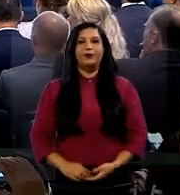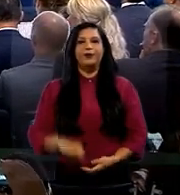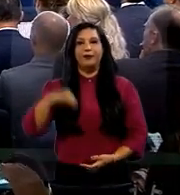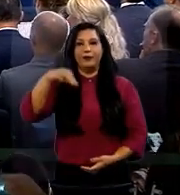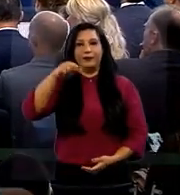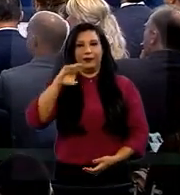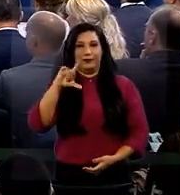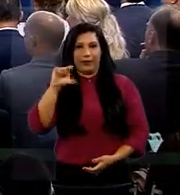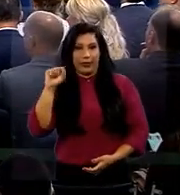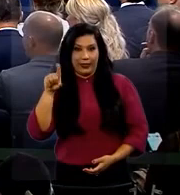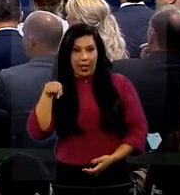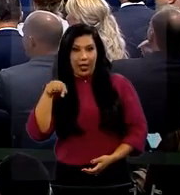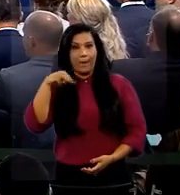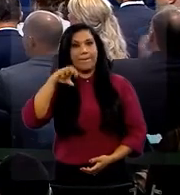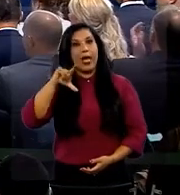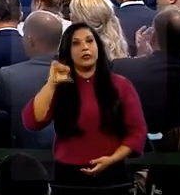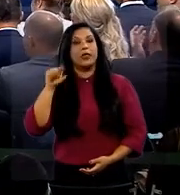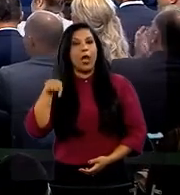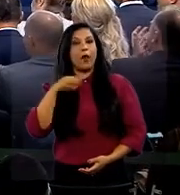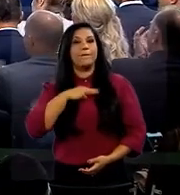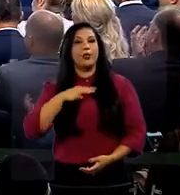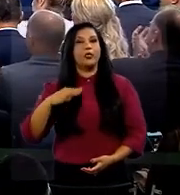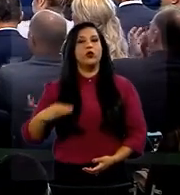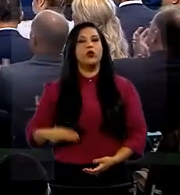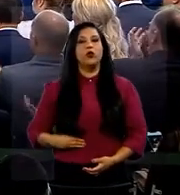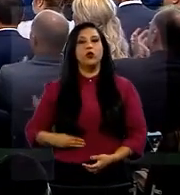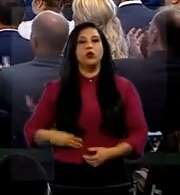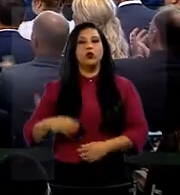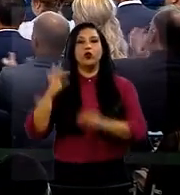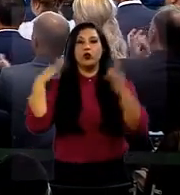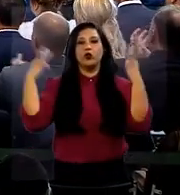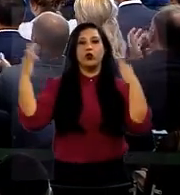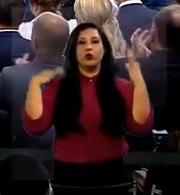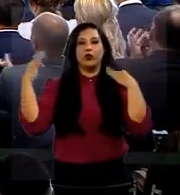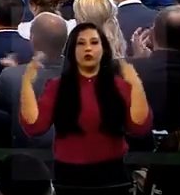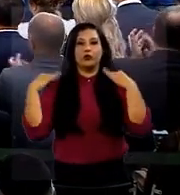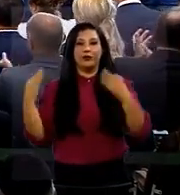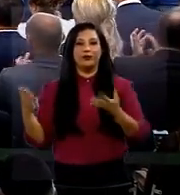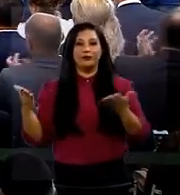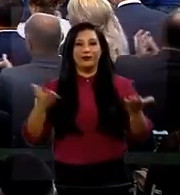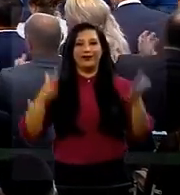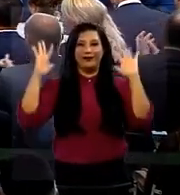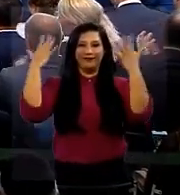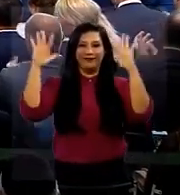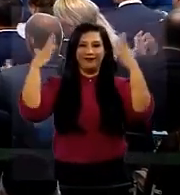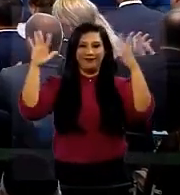Marcelo Álvaro Antônio, ministro de Estado do Turismo.